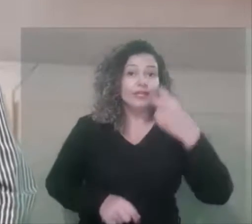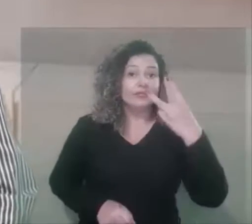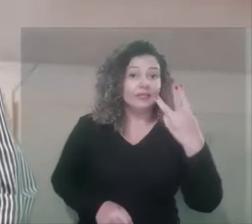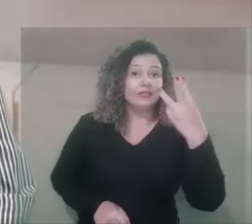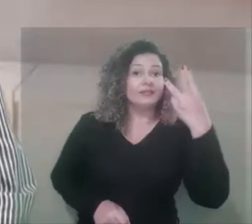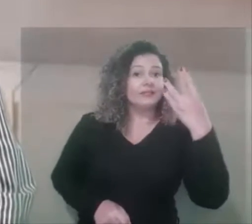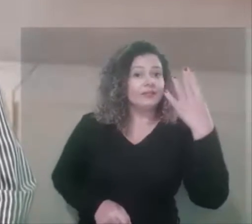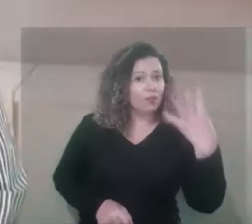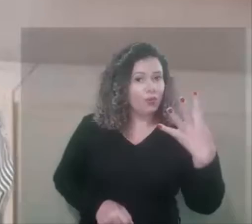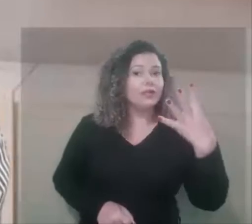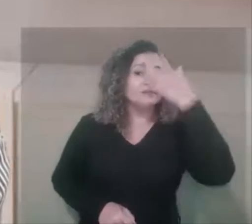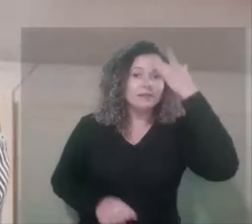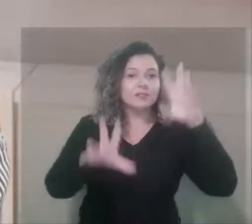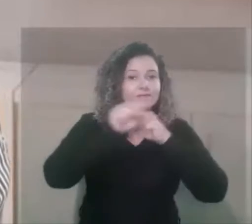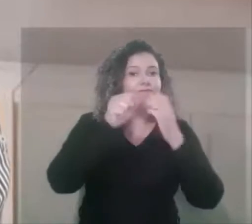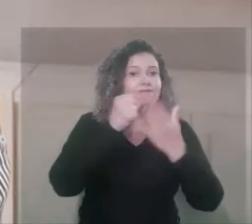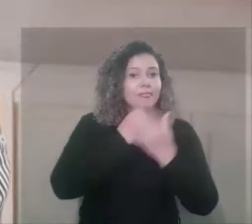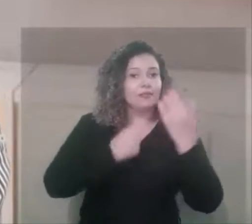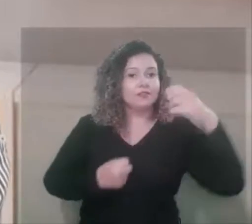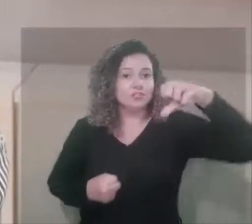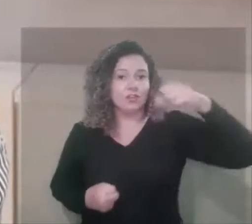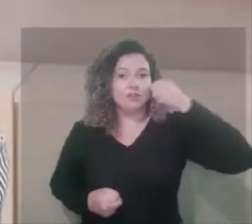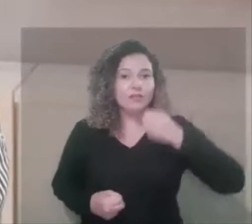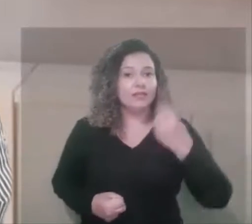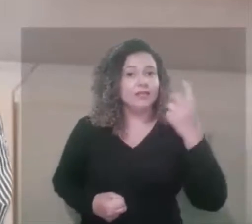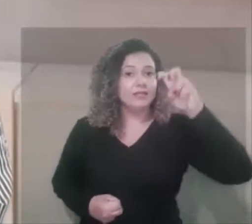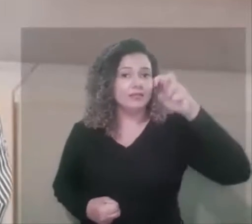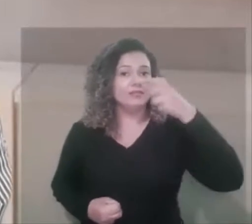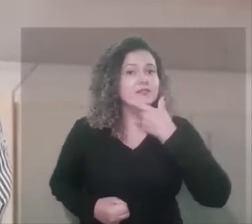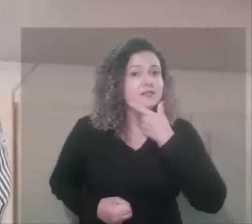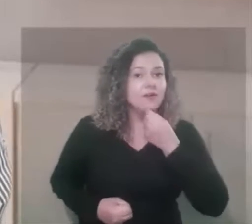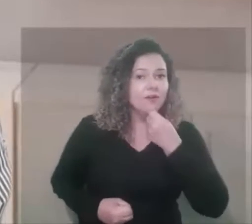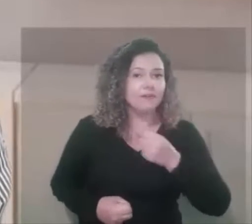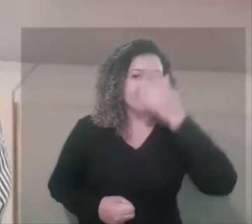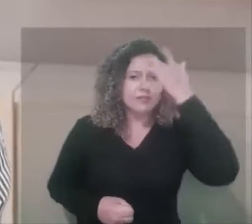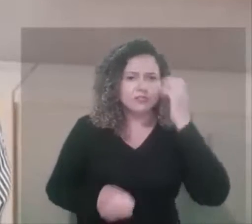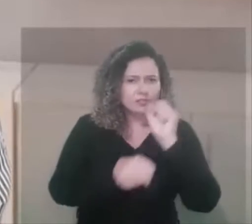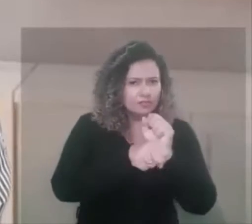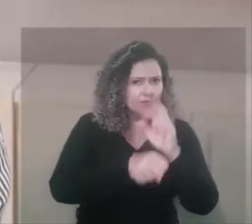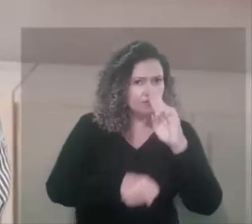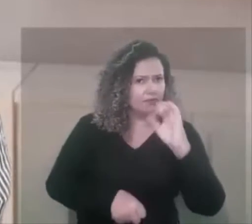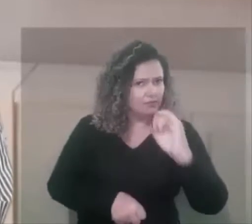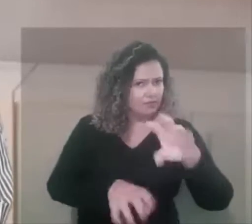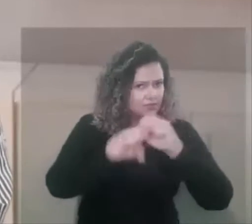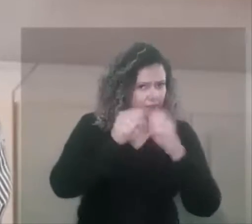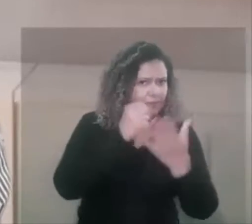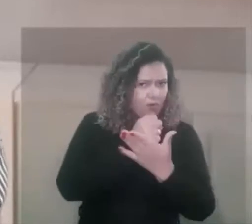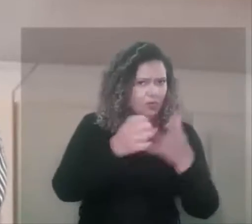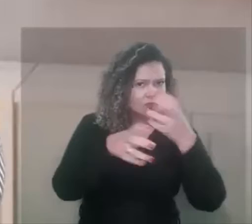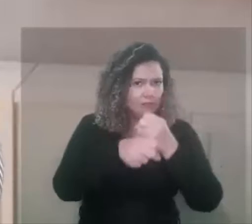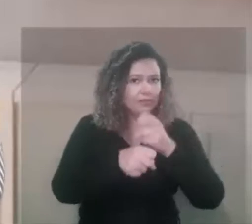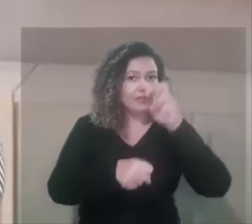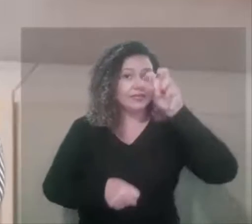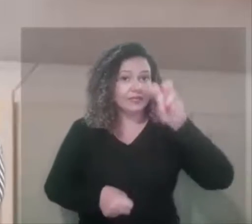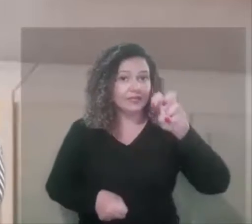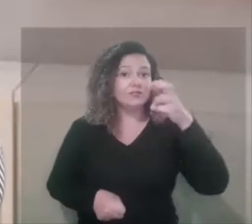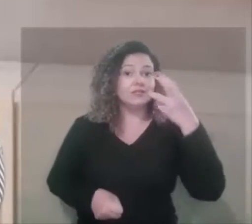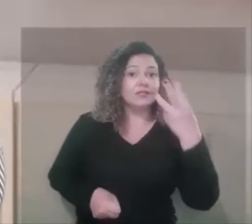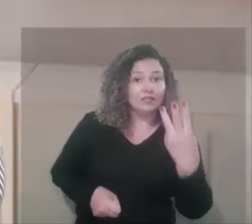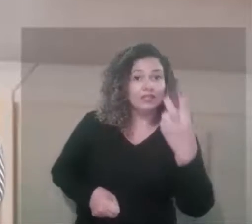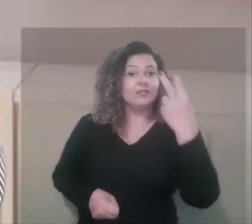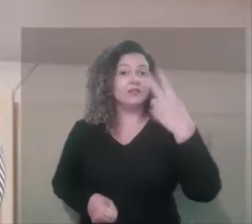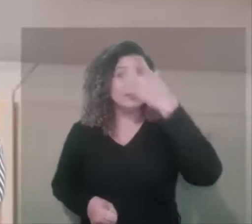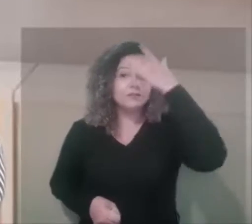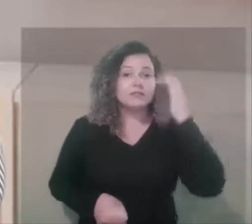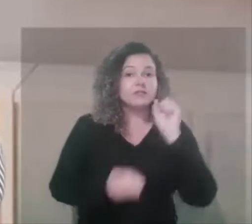da pandemia, com a confirmação de 34 casos, 19 mulheres e 15 homens. Estão sendo monitoradas pela